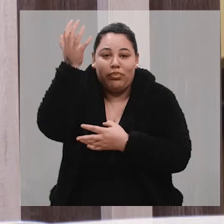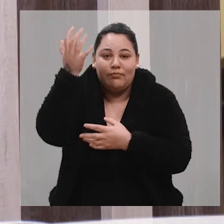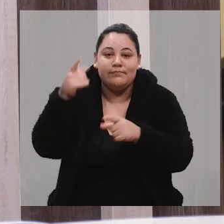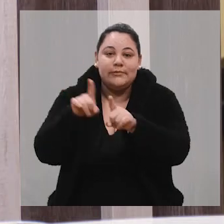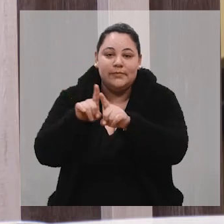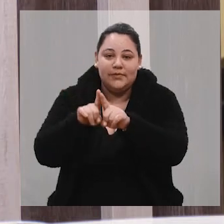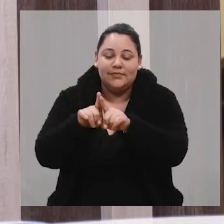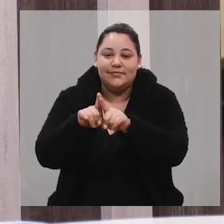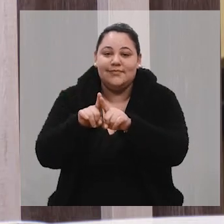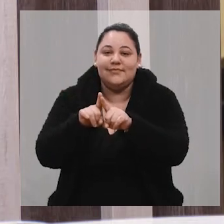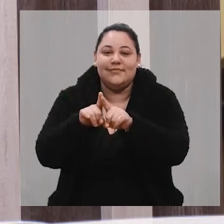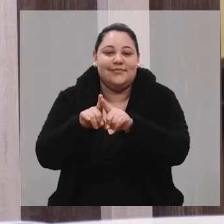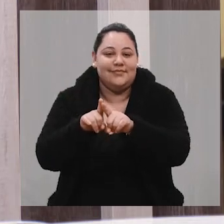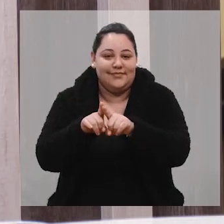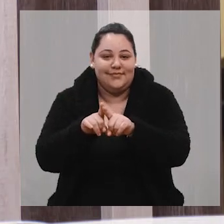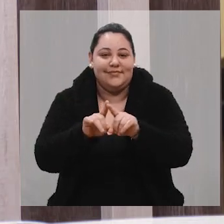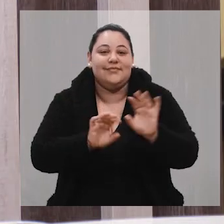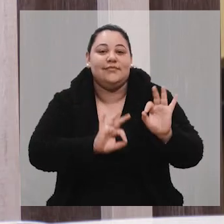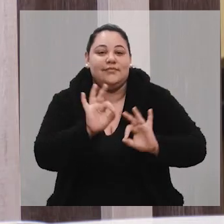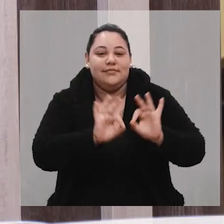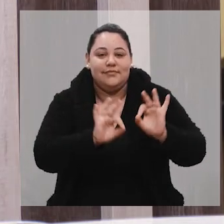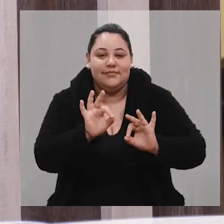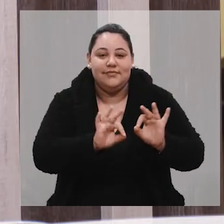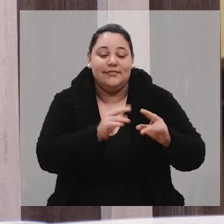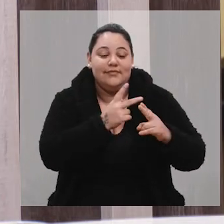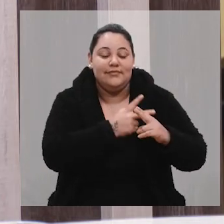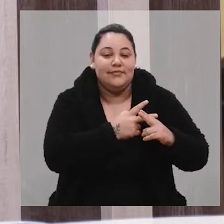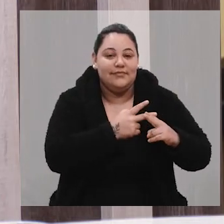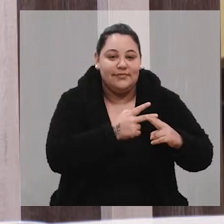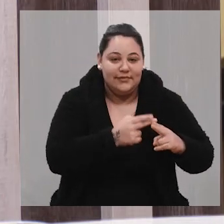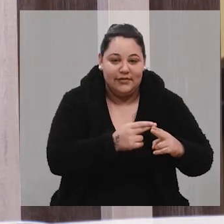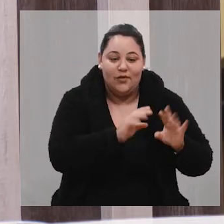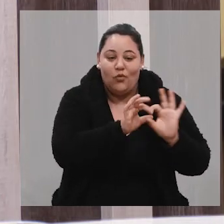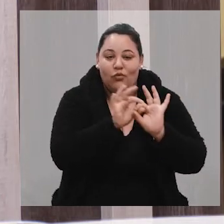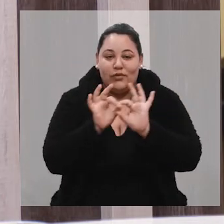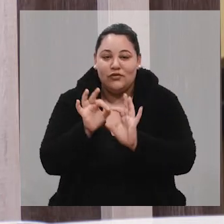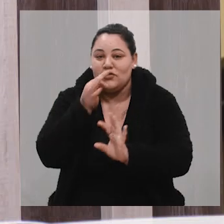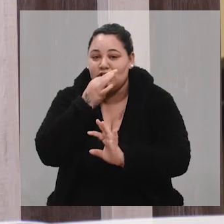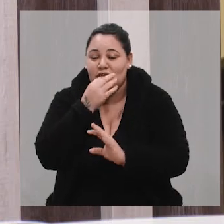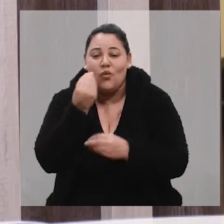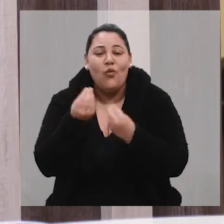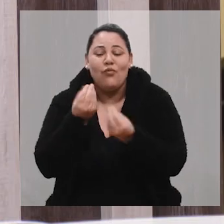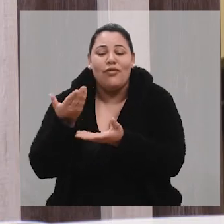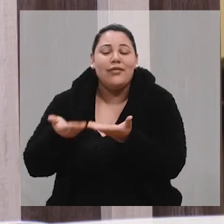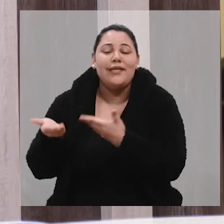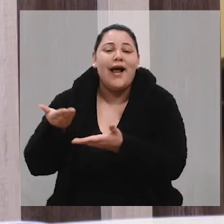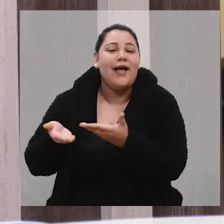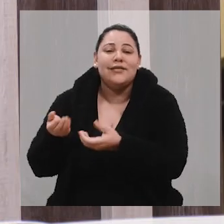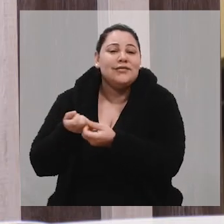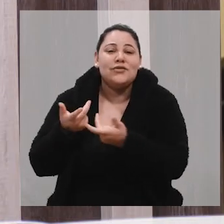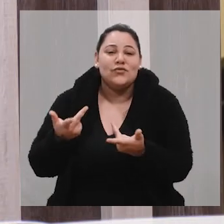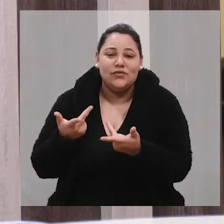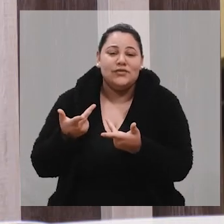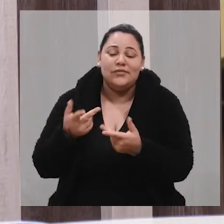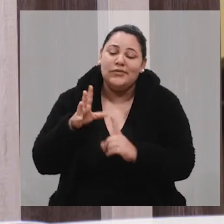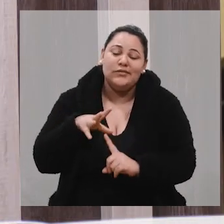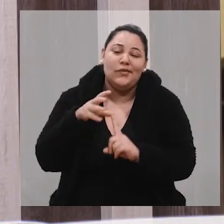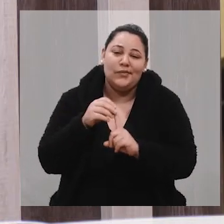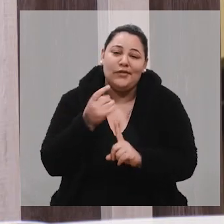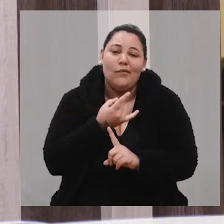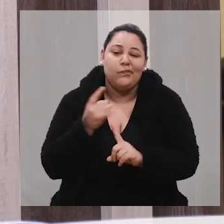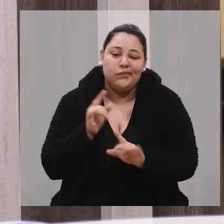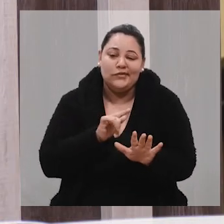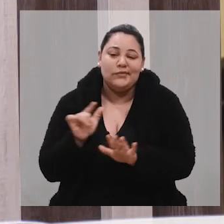também, claro, os projetos sempre sensíveis ao contexto de Caxias do Sul. Como é que o senhor tem lidado com isso, sobretudo nessas